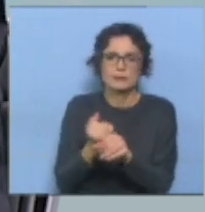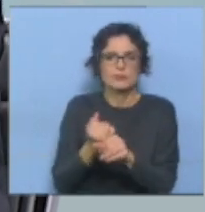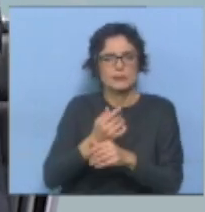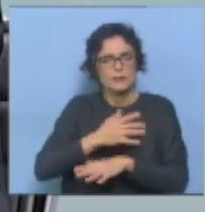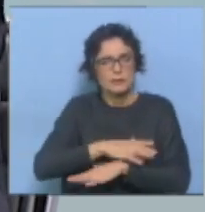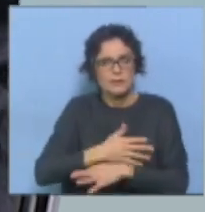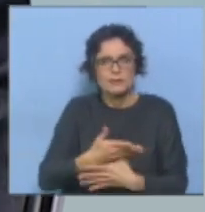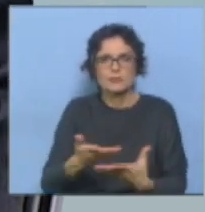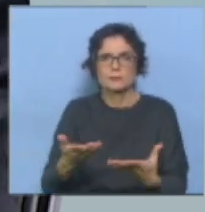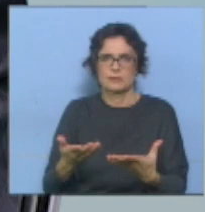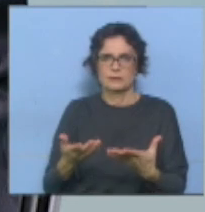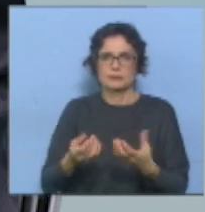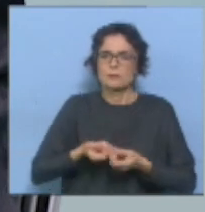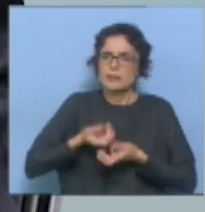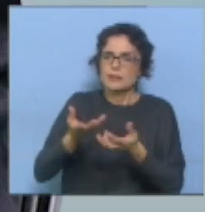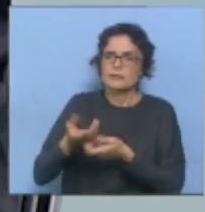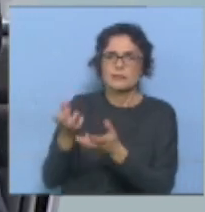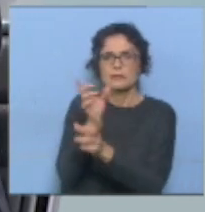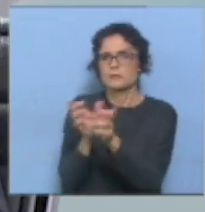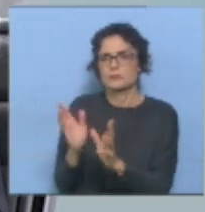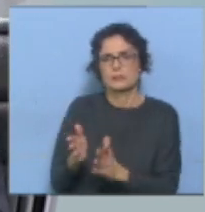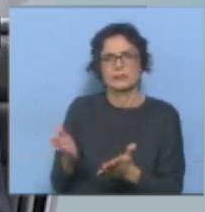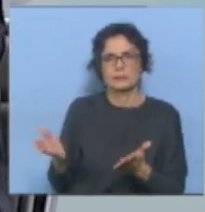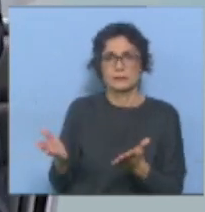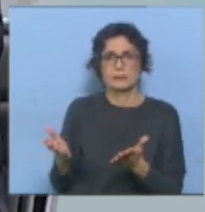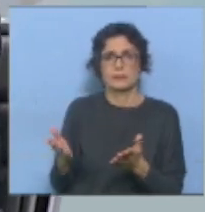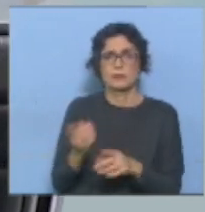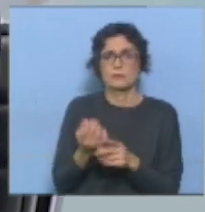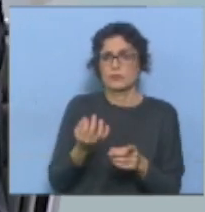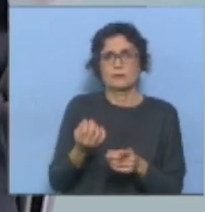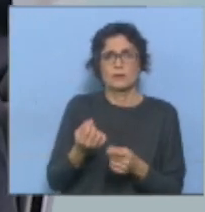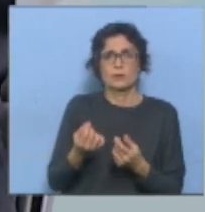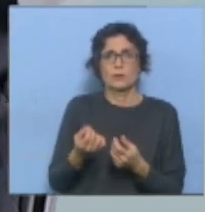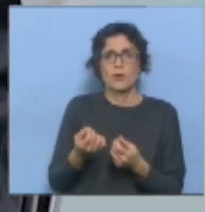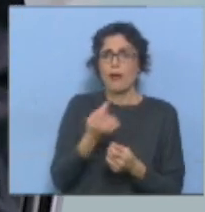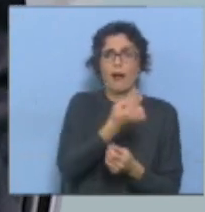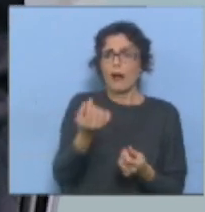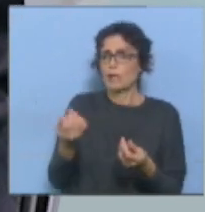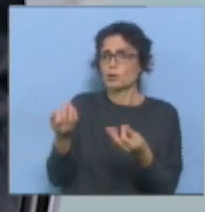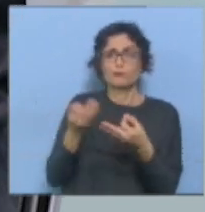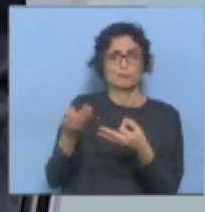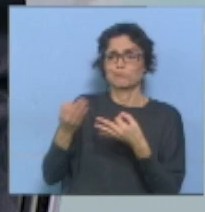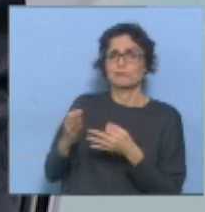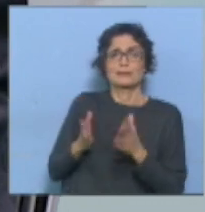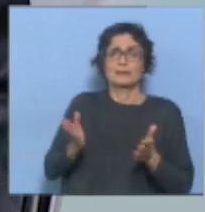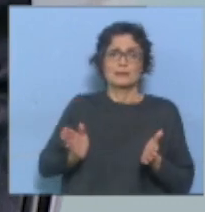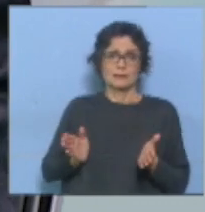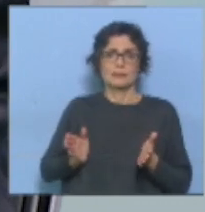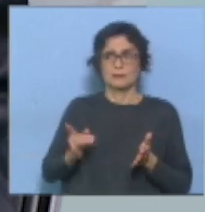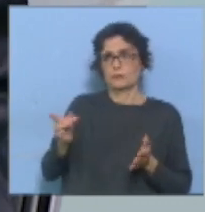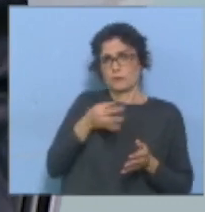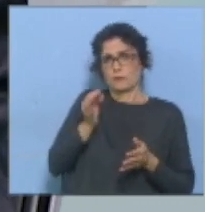aos que mais precisam. E, de facto, precisamos todos, uns de uma maneira, outros de outra, como o Padre Nélio também